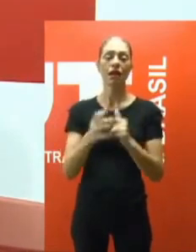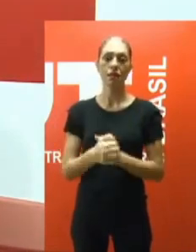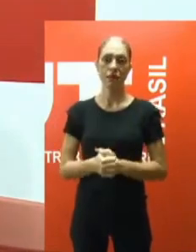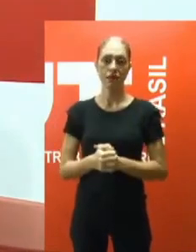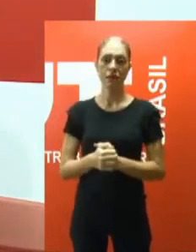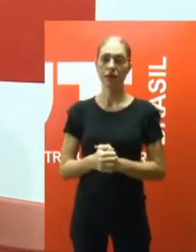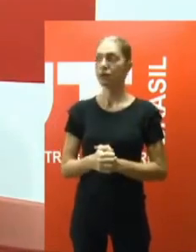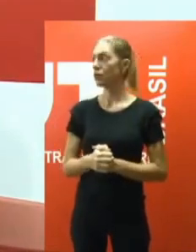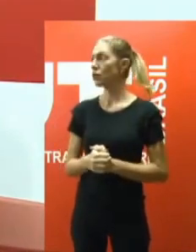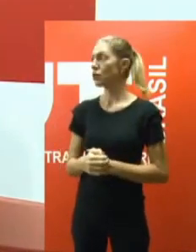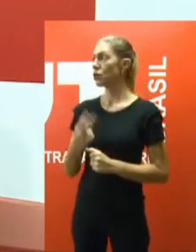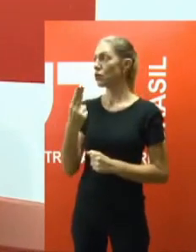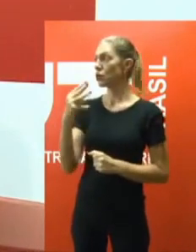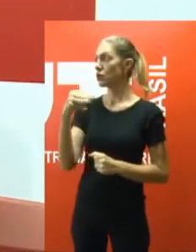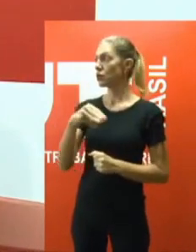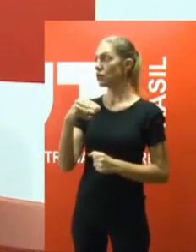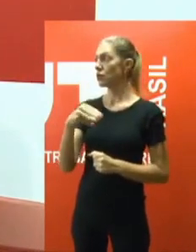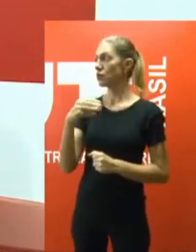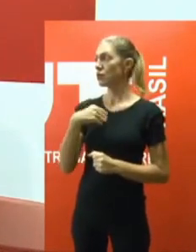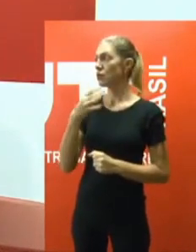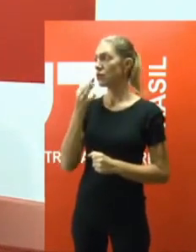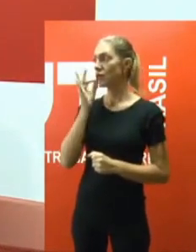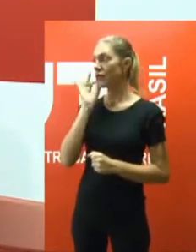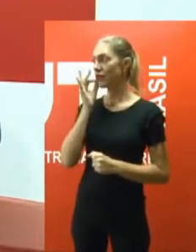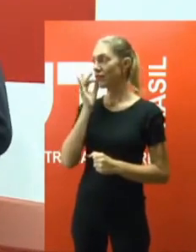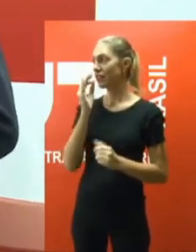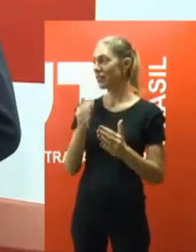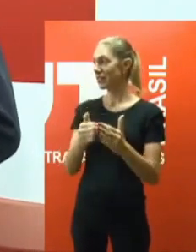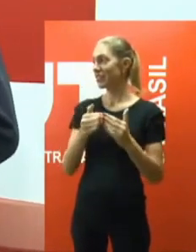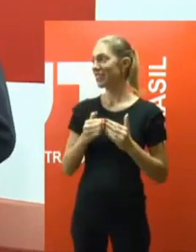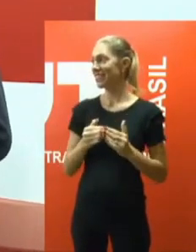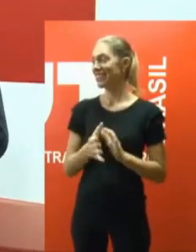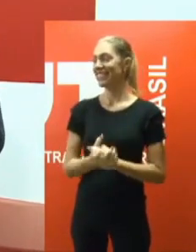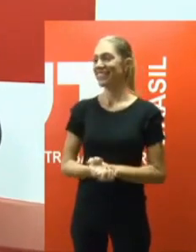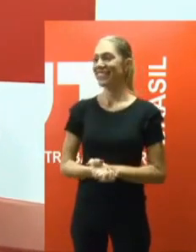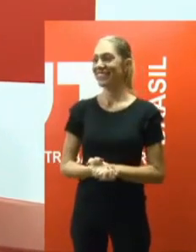Vocês me dão 2 minutos, eu vou tomar um cafezinho.